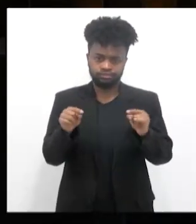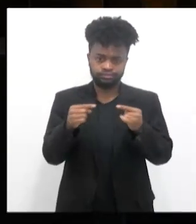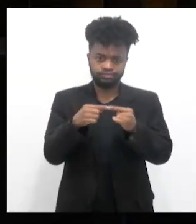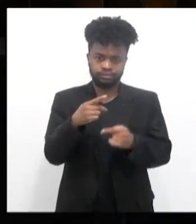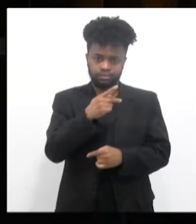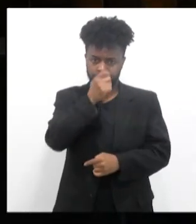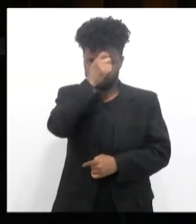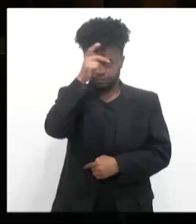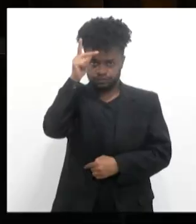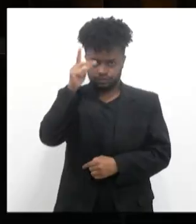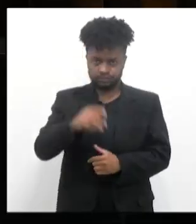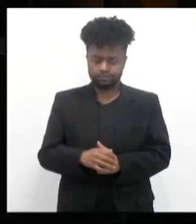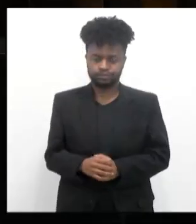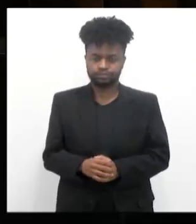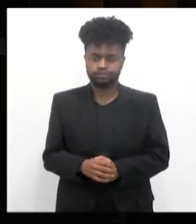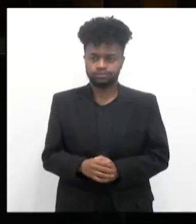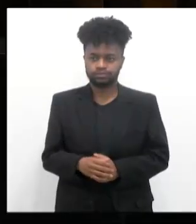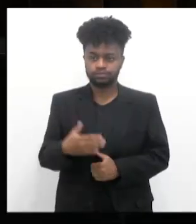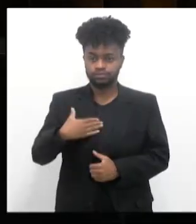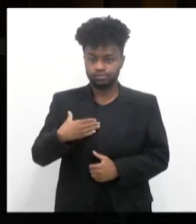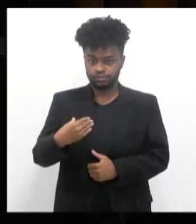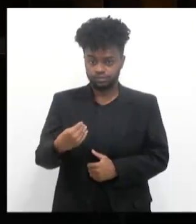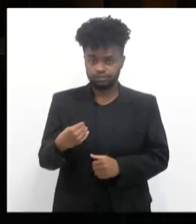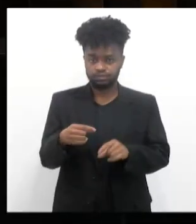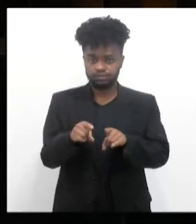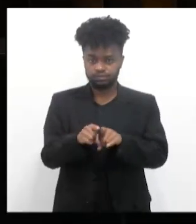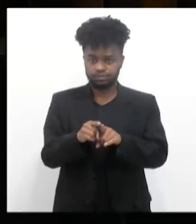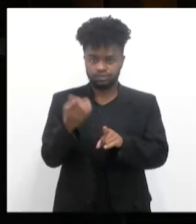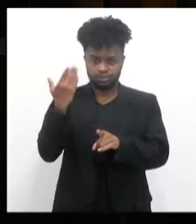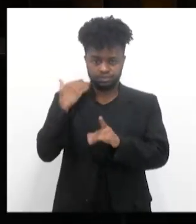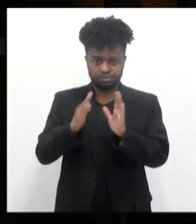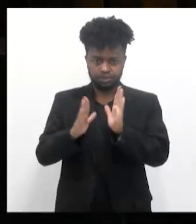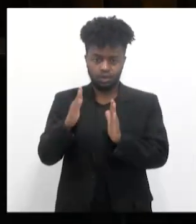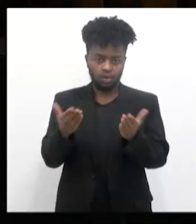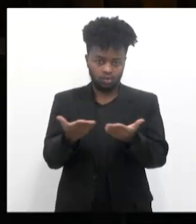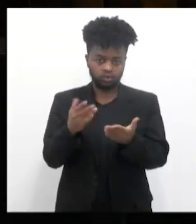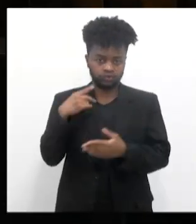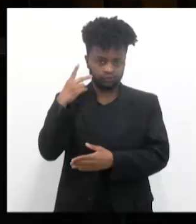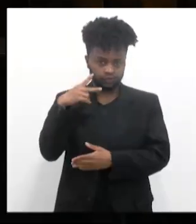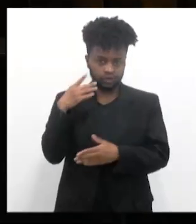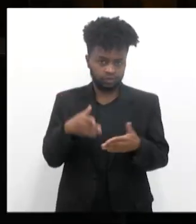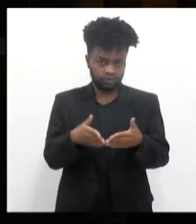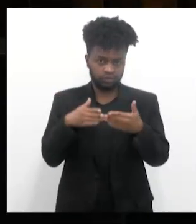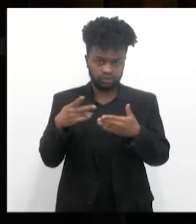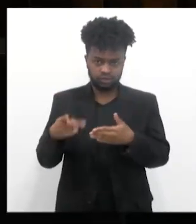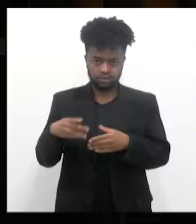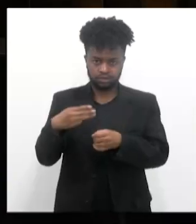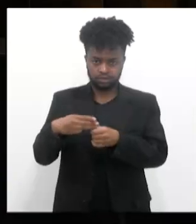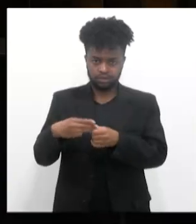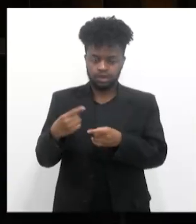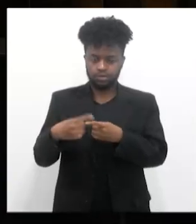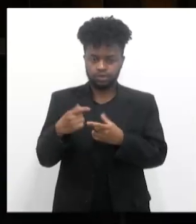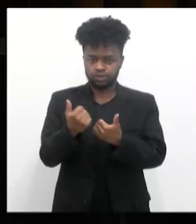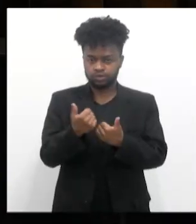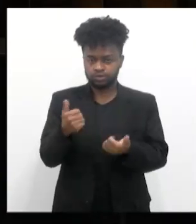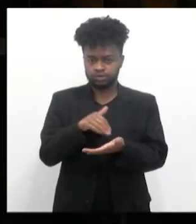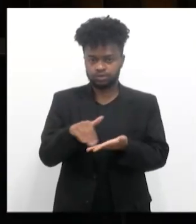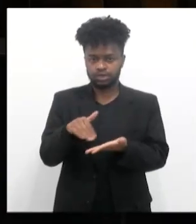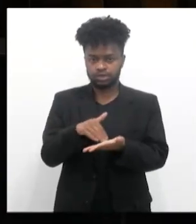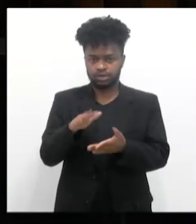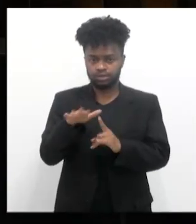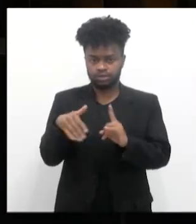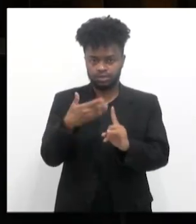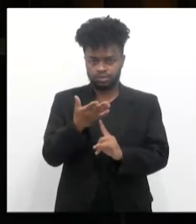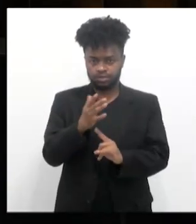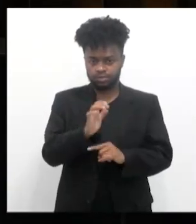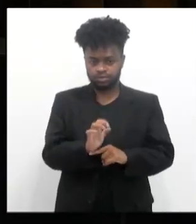prefeito. A minha filha, inclusive, à época, hoje vereadora licenciada do município, que é subsecretária de Meio Ambiente